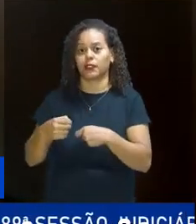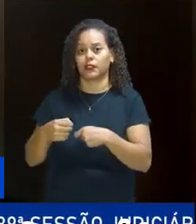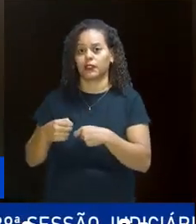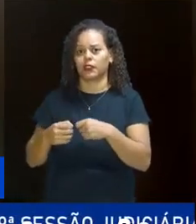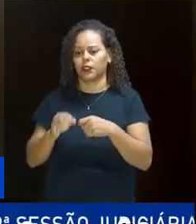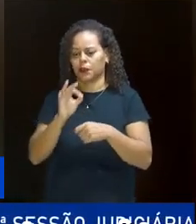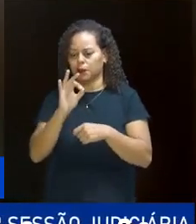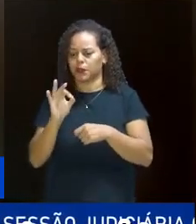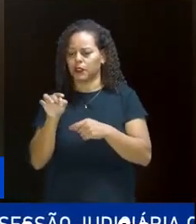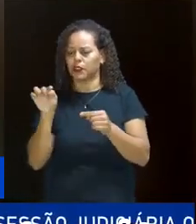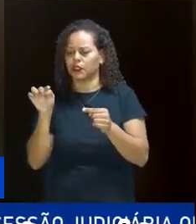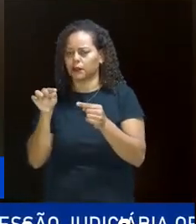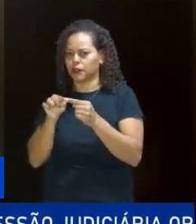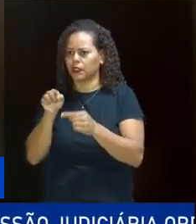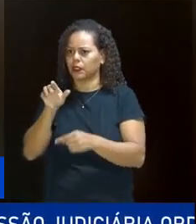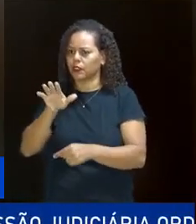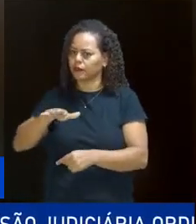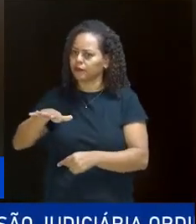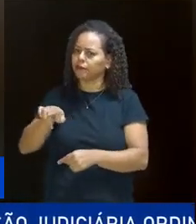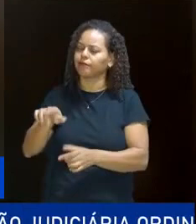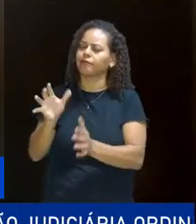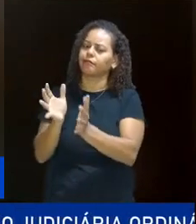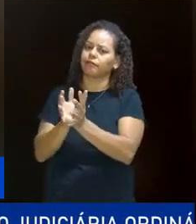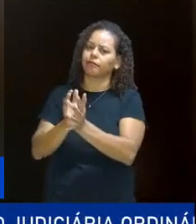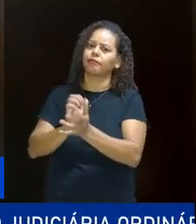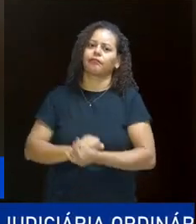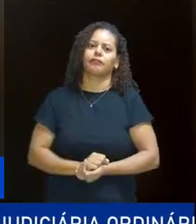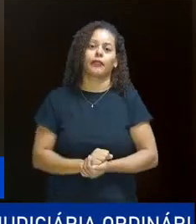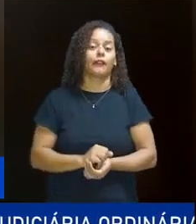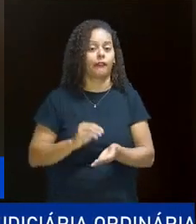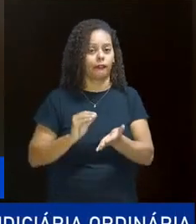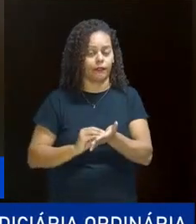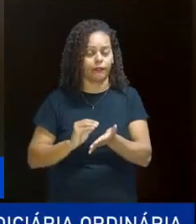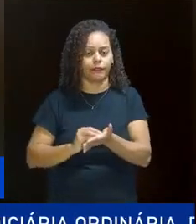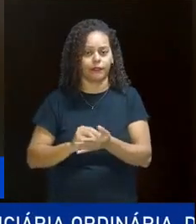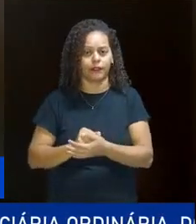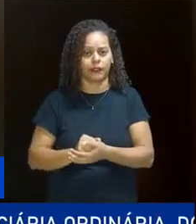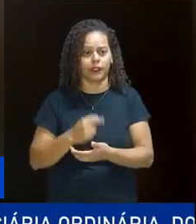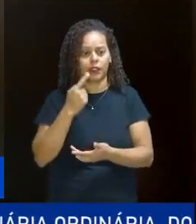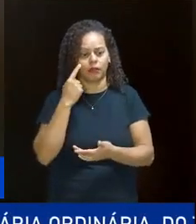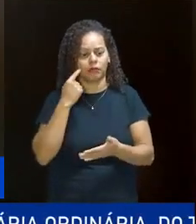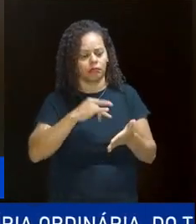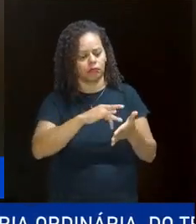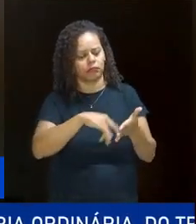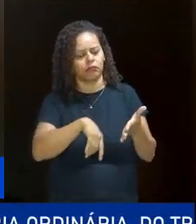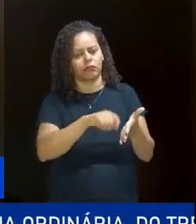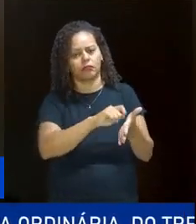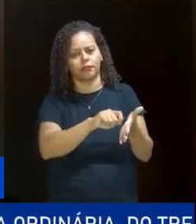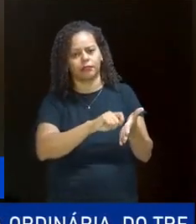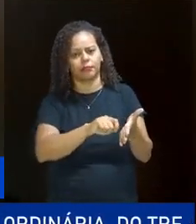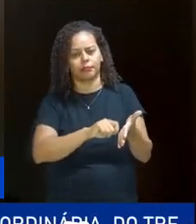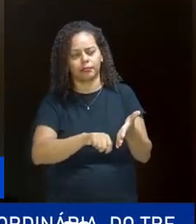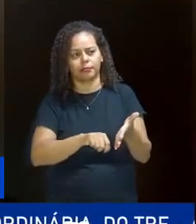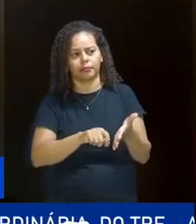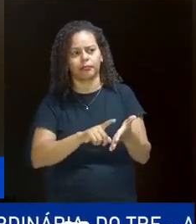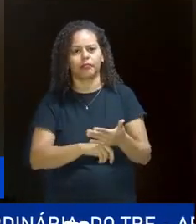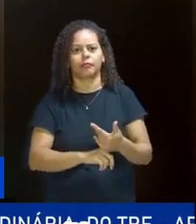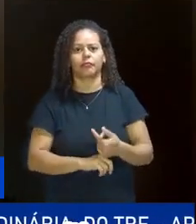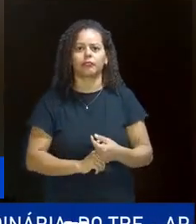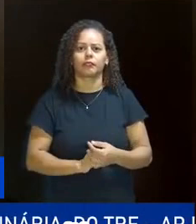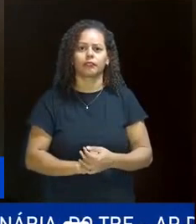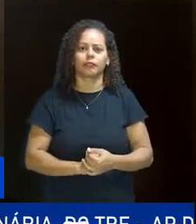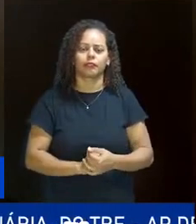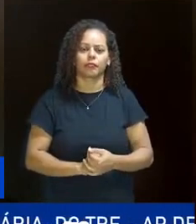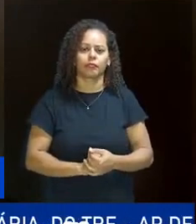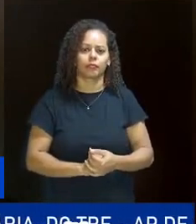suas razões finais, nas quais, em síntese, defendeu a aprovação das contas, com ressalvas. Com vista dos autos, a